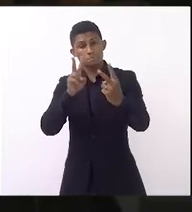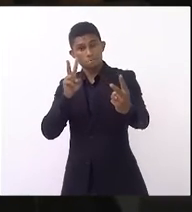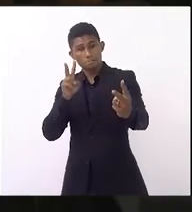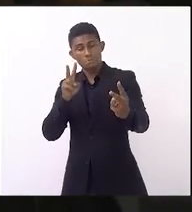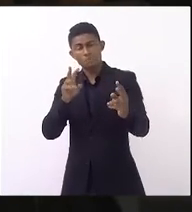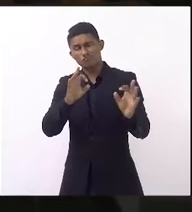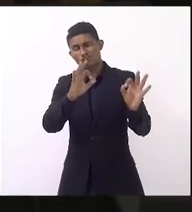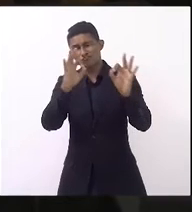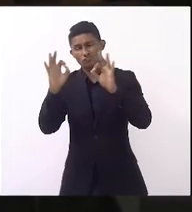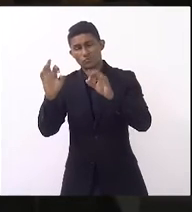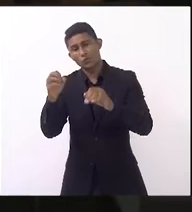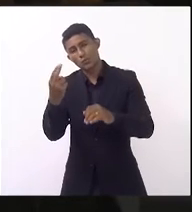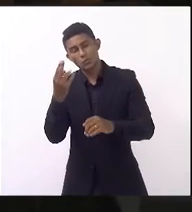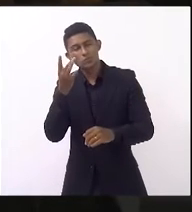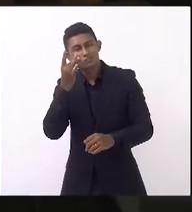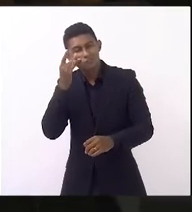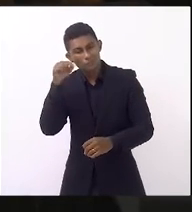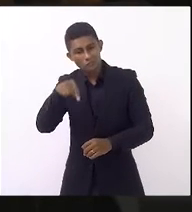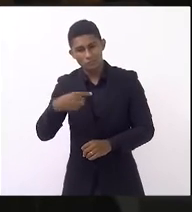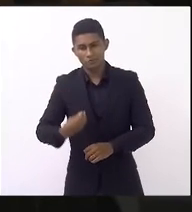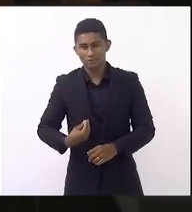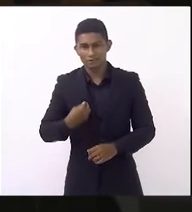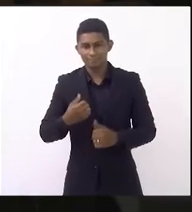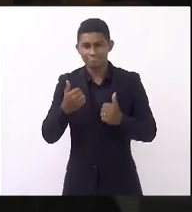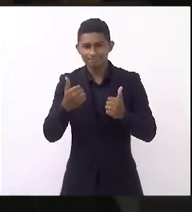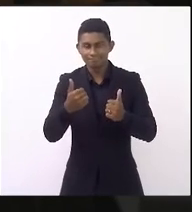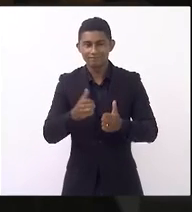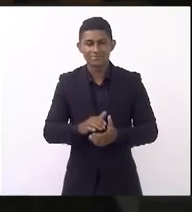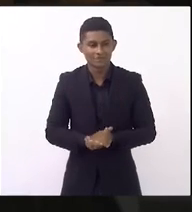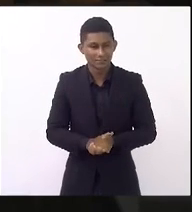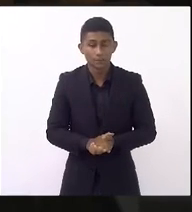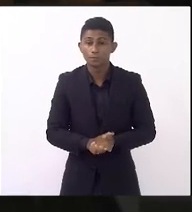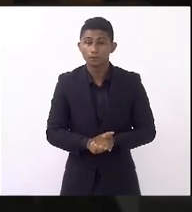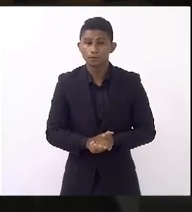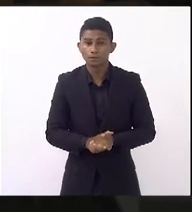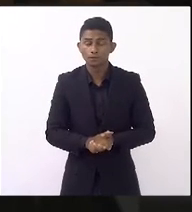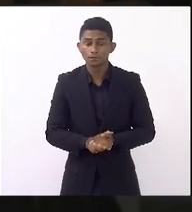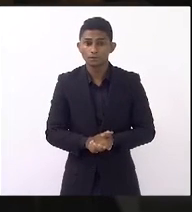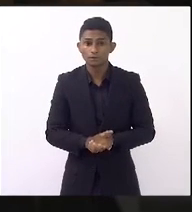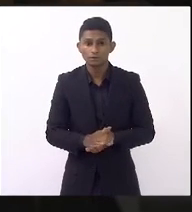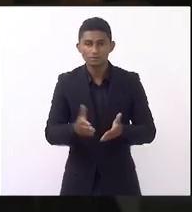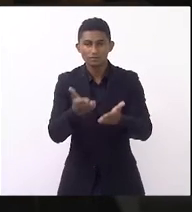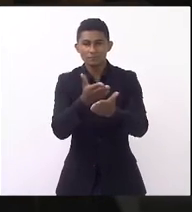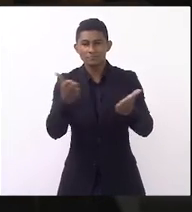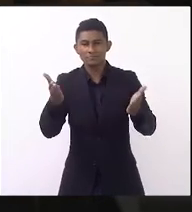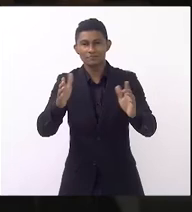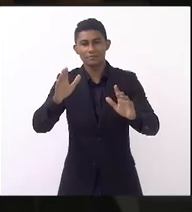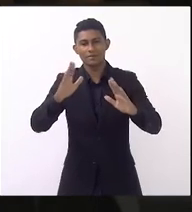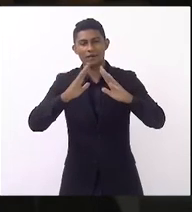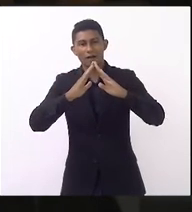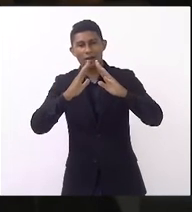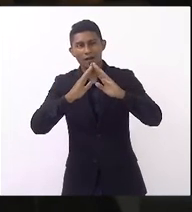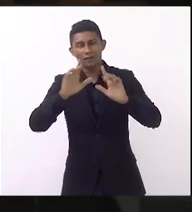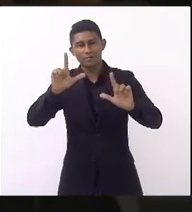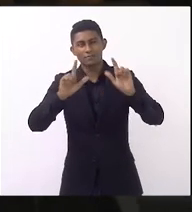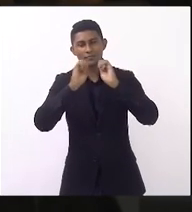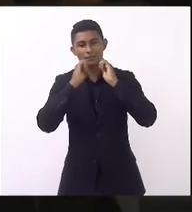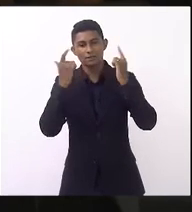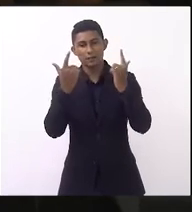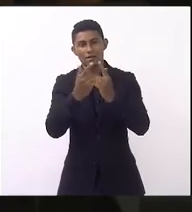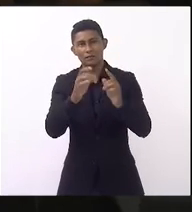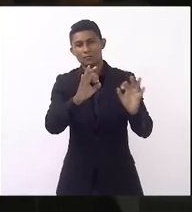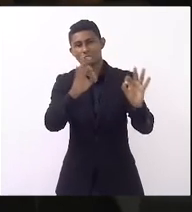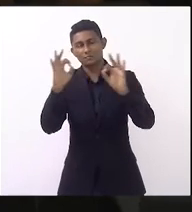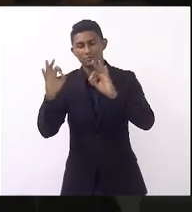ou presencial, senhoras e senhores telespectadores,